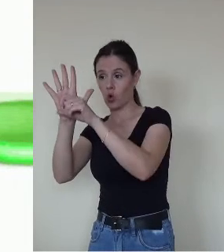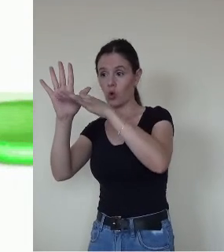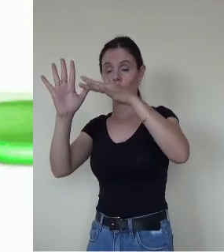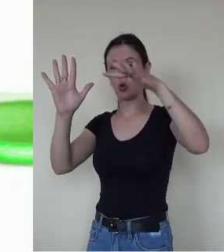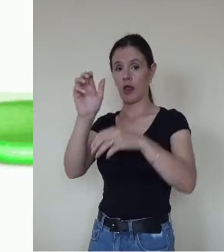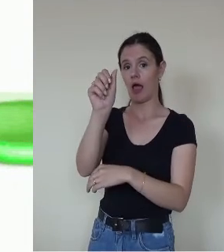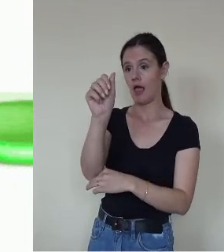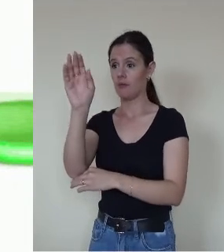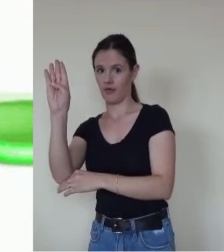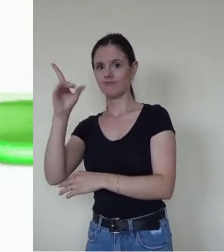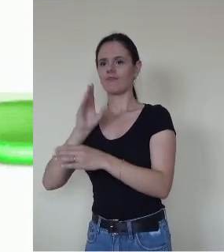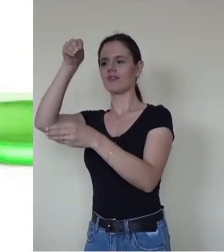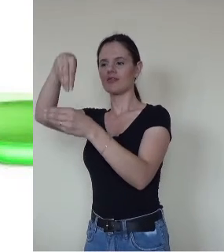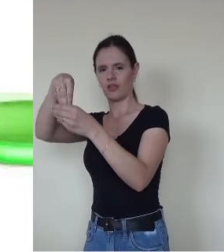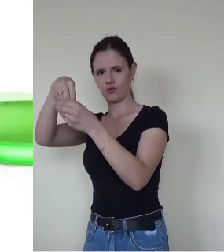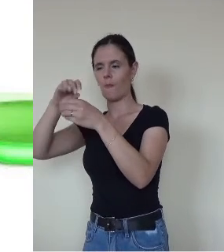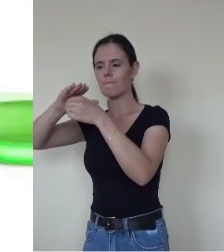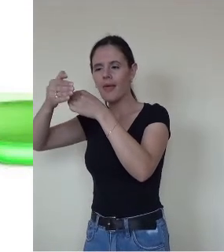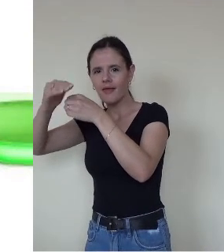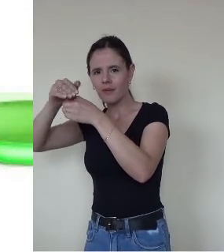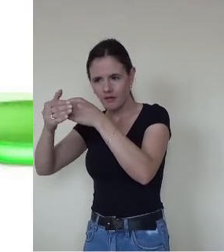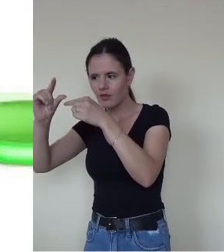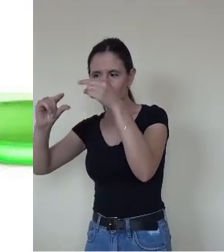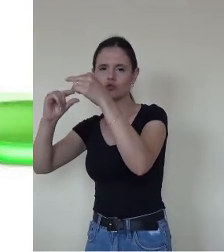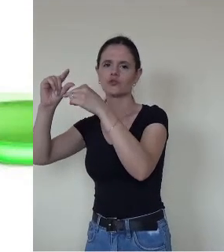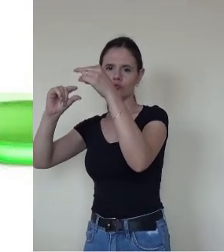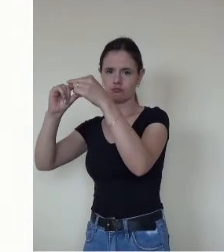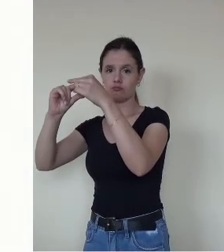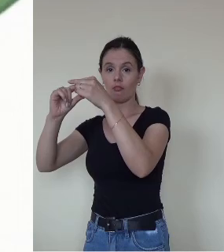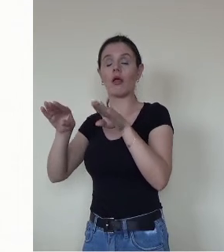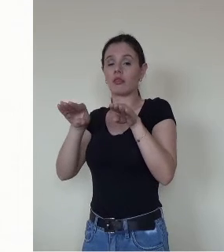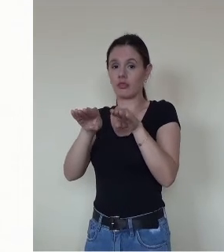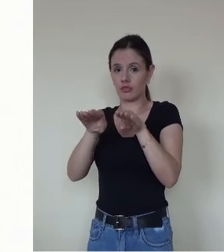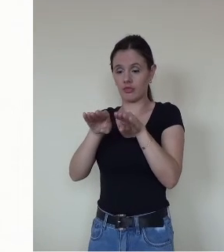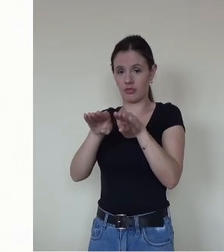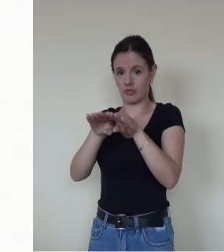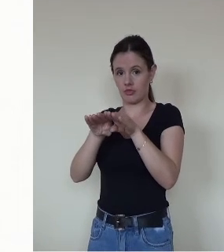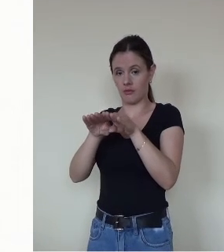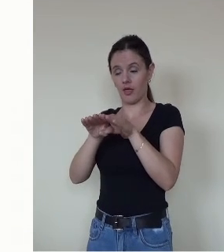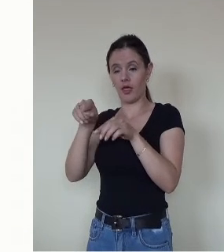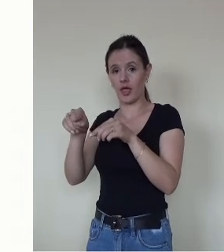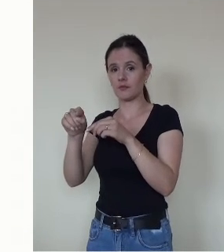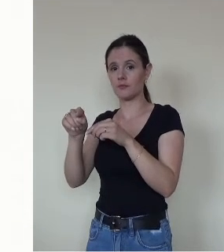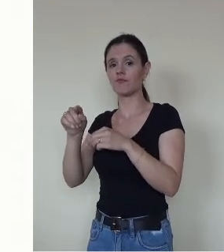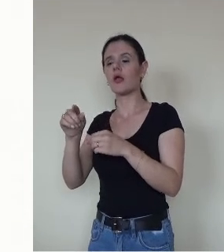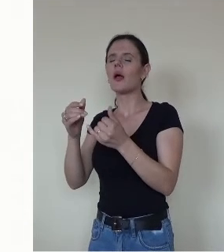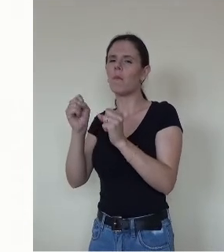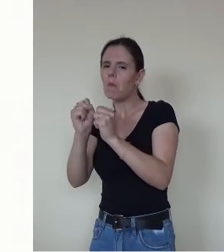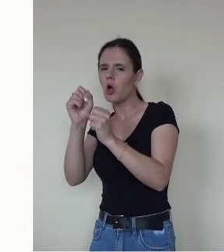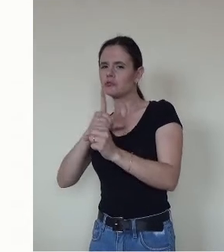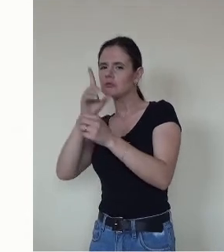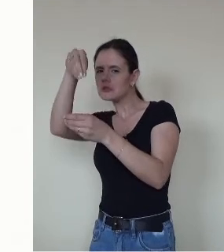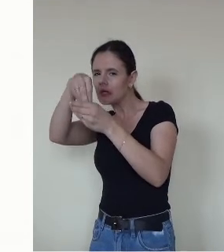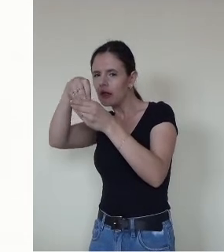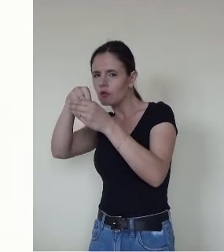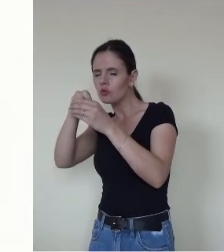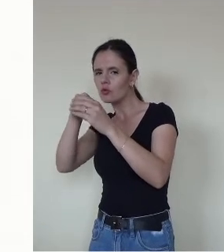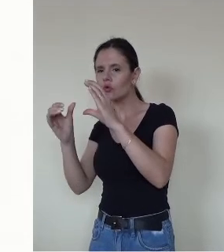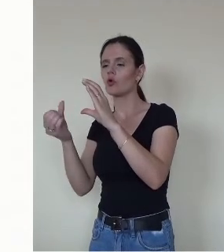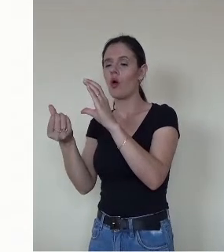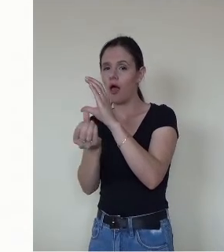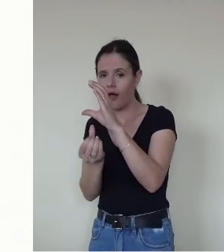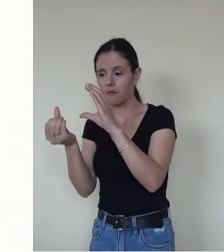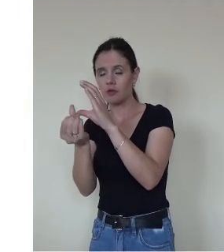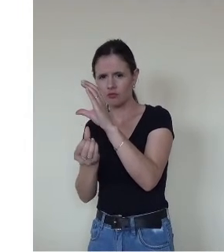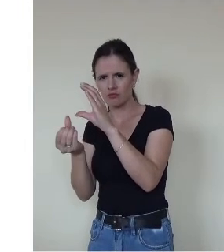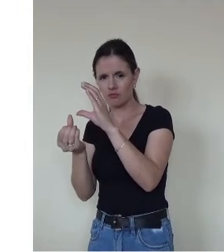A e B estão contidas em proteínas da membrana dos tilacoides. Além disso, essas organelas podem apresentar grãos de amido,